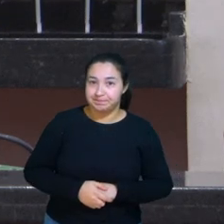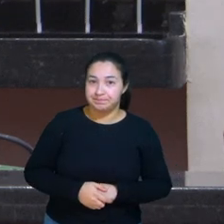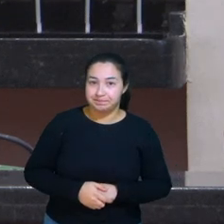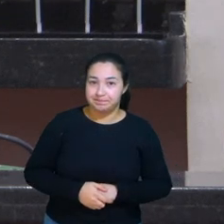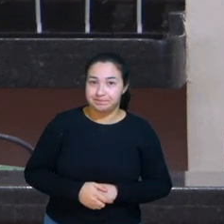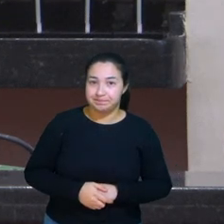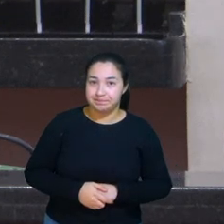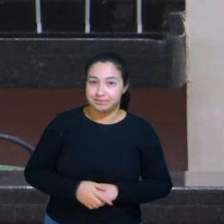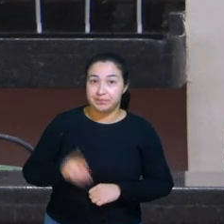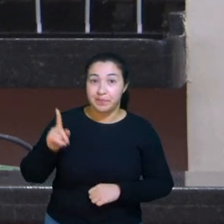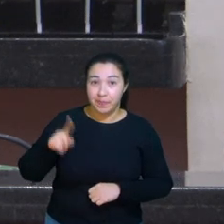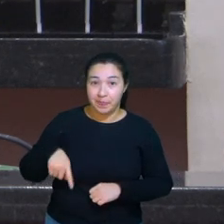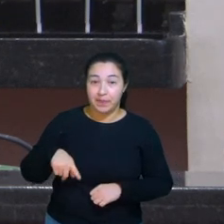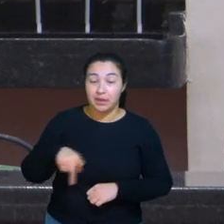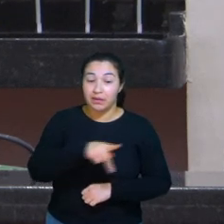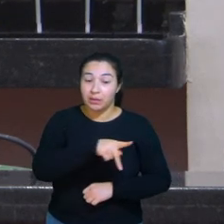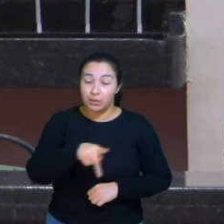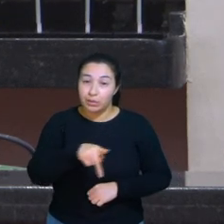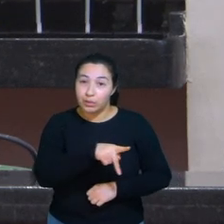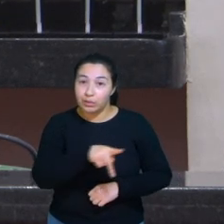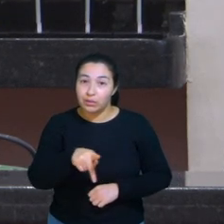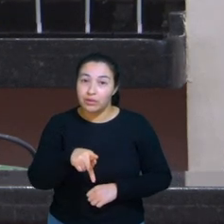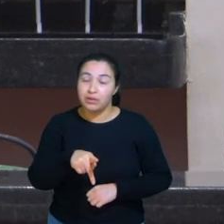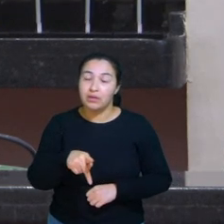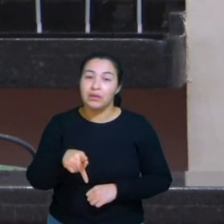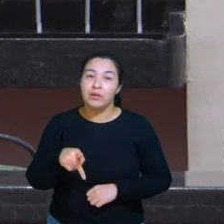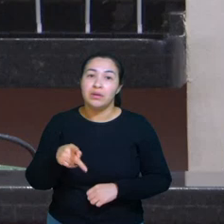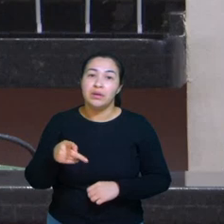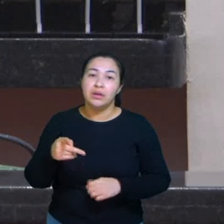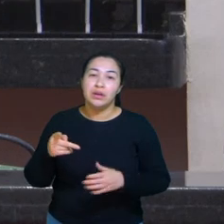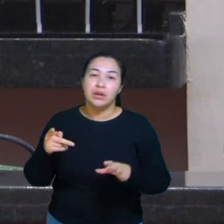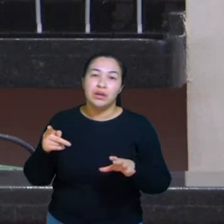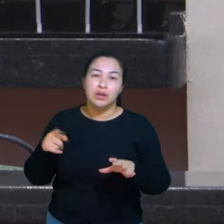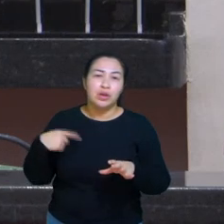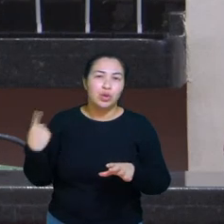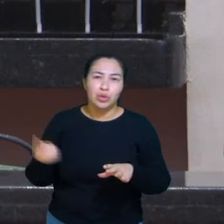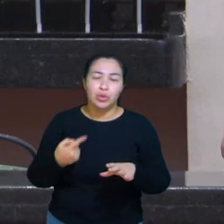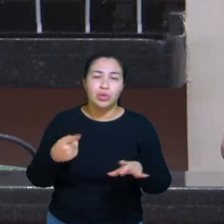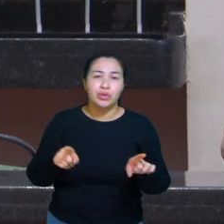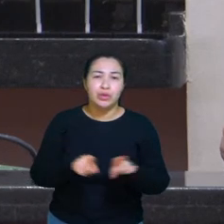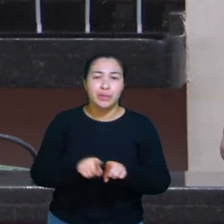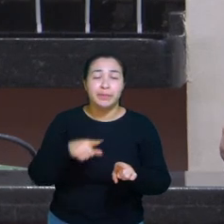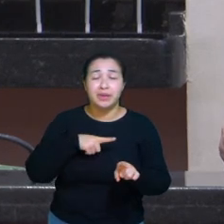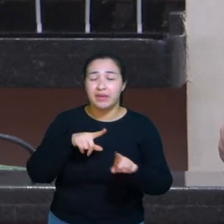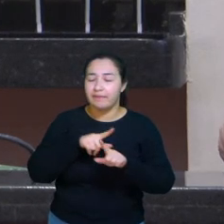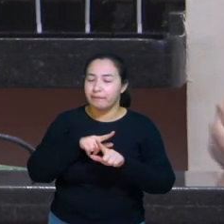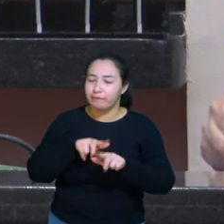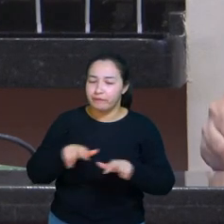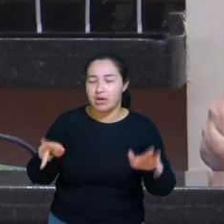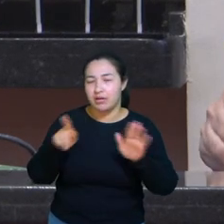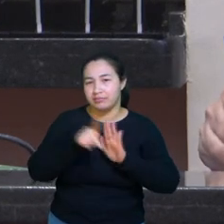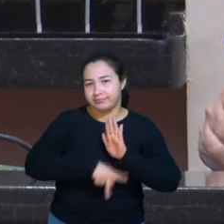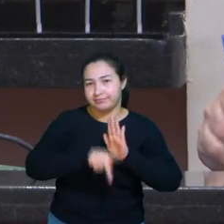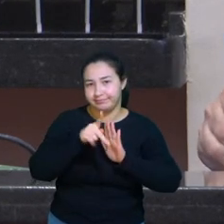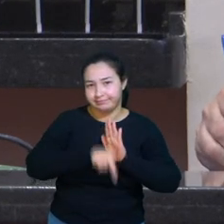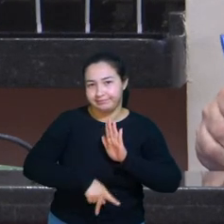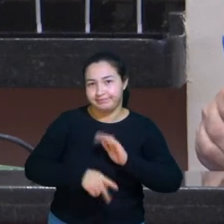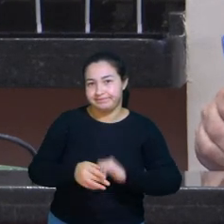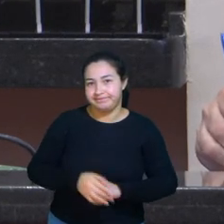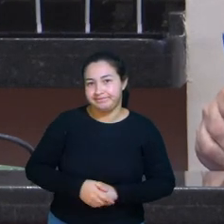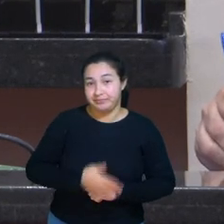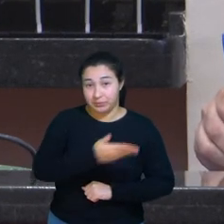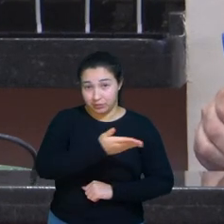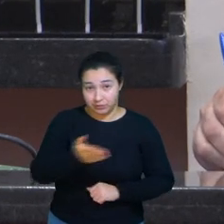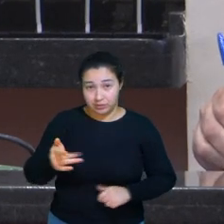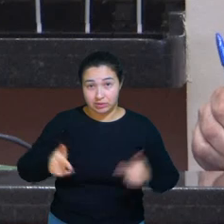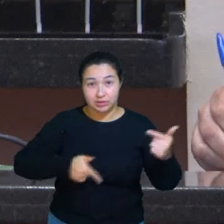isso residência docente é então Eh Nós também Temos vários projetos e todos aqui eu acho que quem trabalha com formação